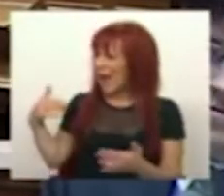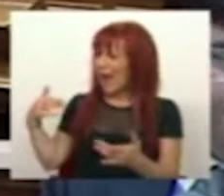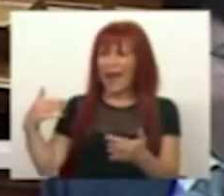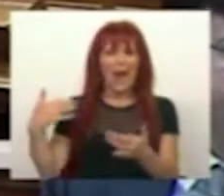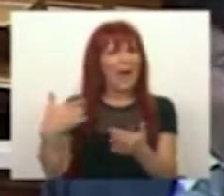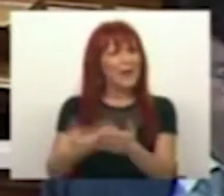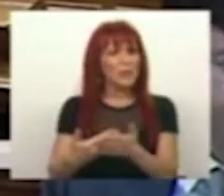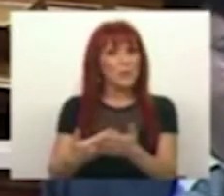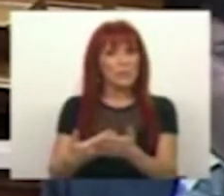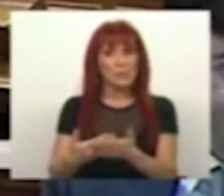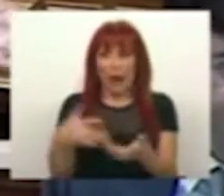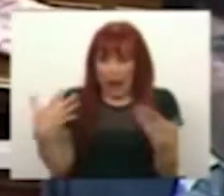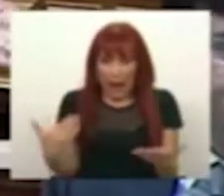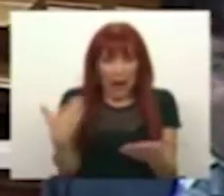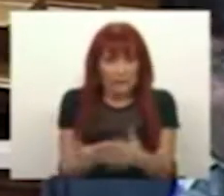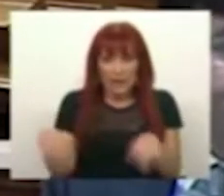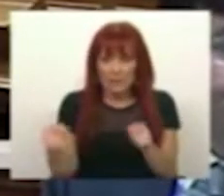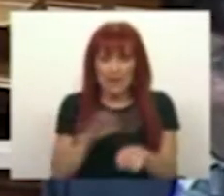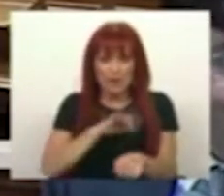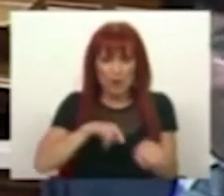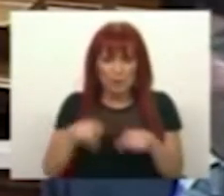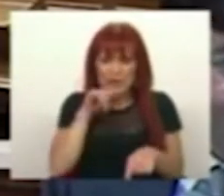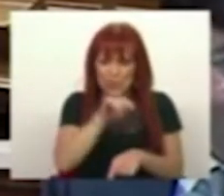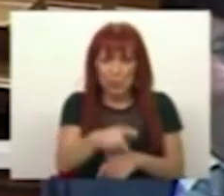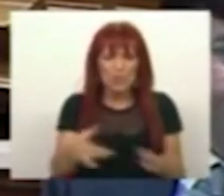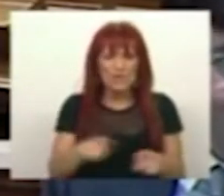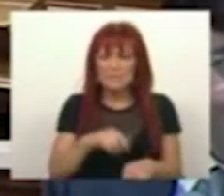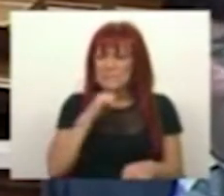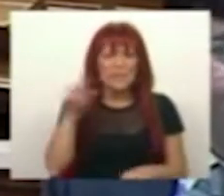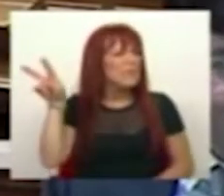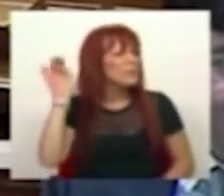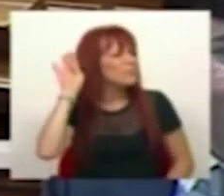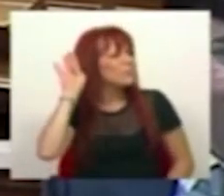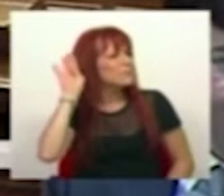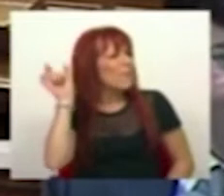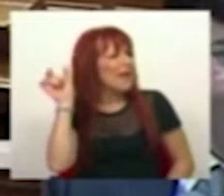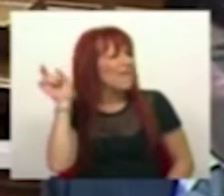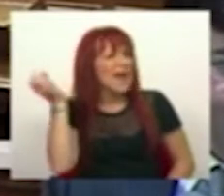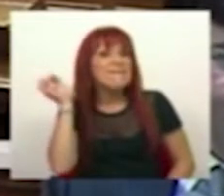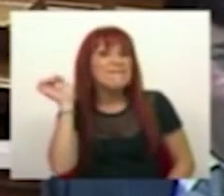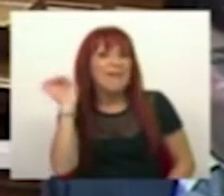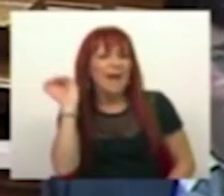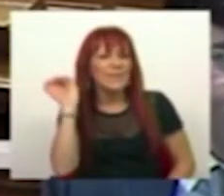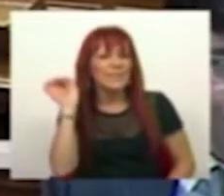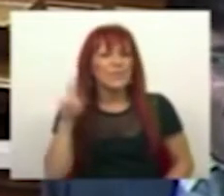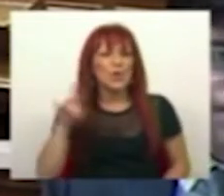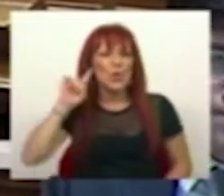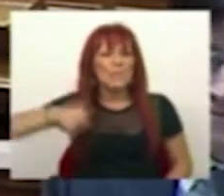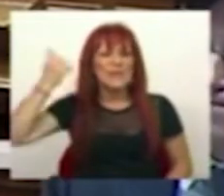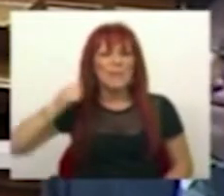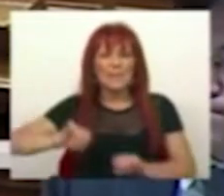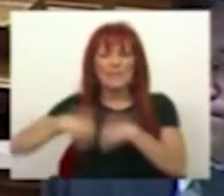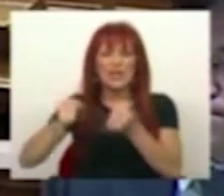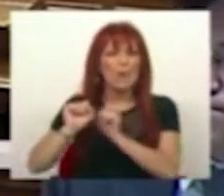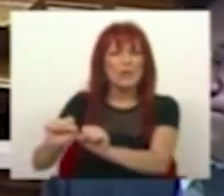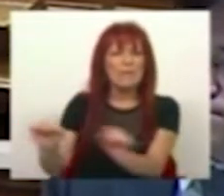hoje, e até este debate, senhor deputado Rui Rio, ainda não se ouviu qualquer palavra por parte do principal partido